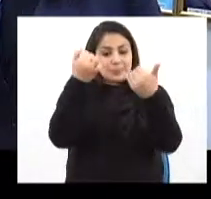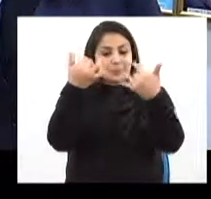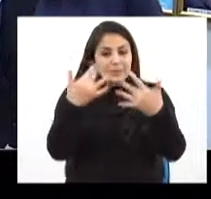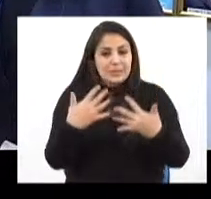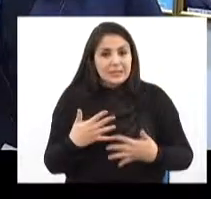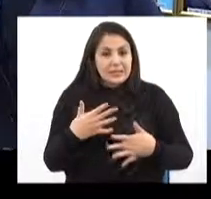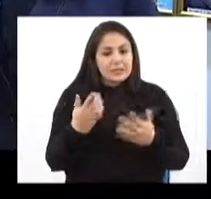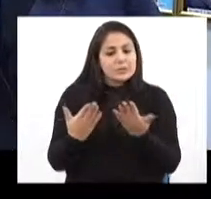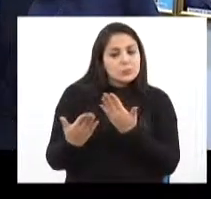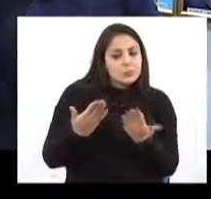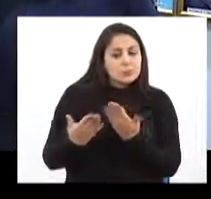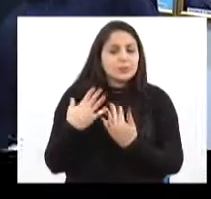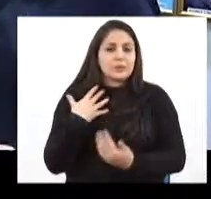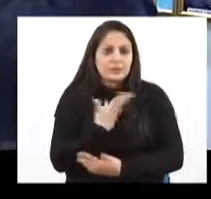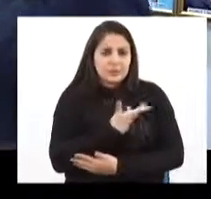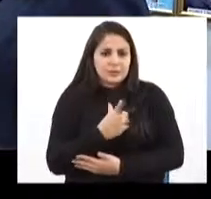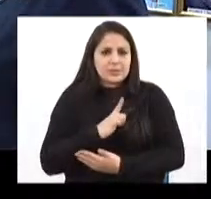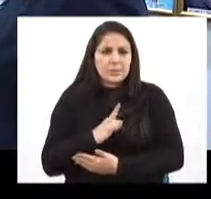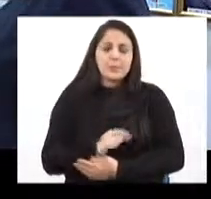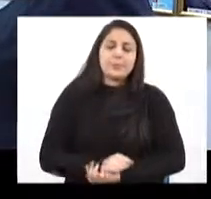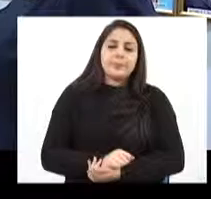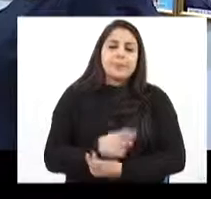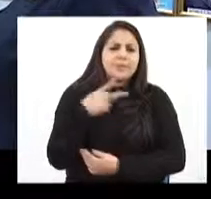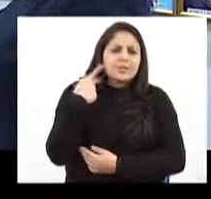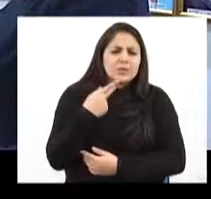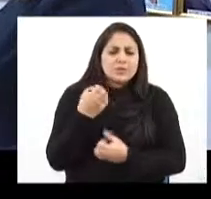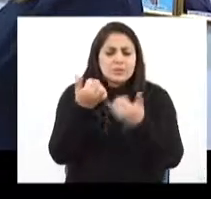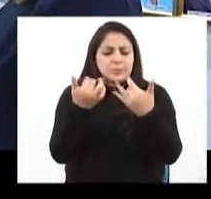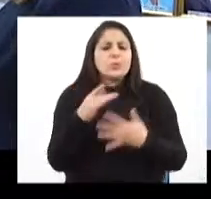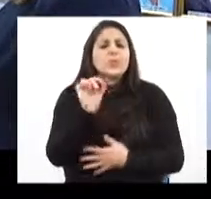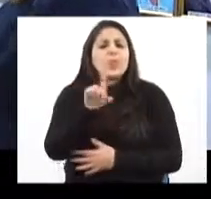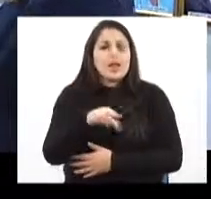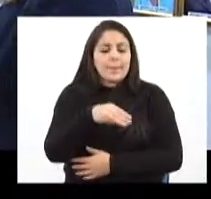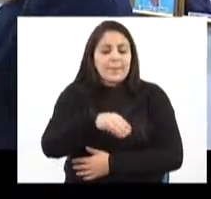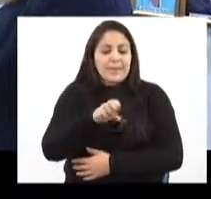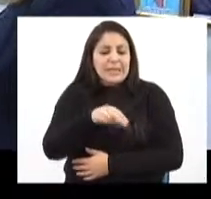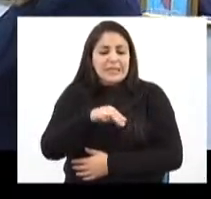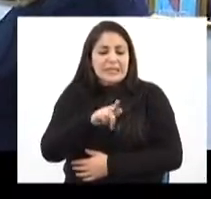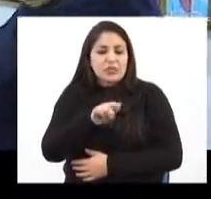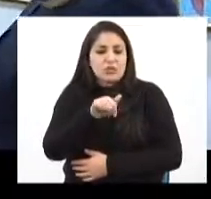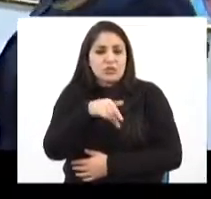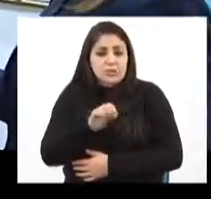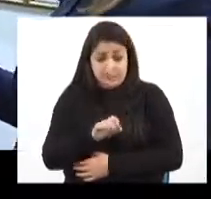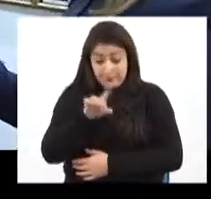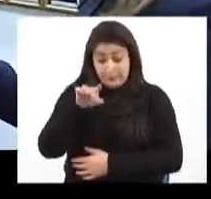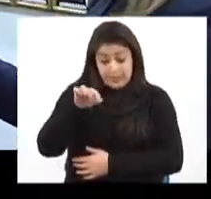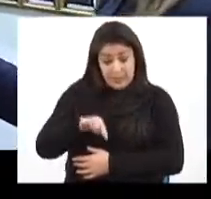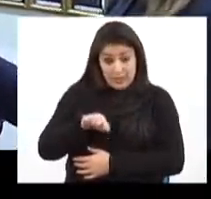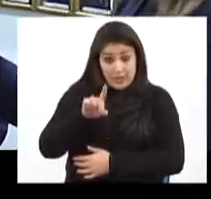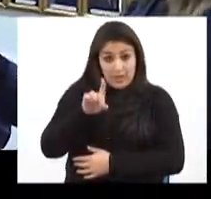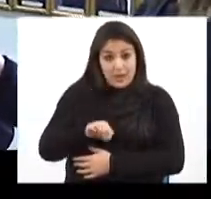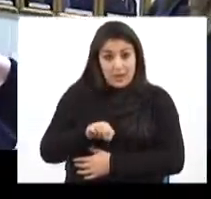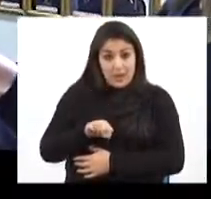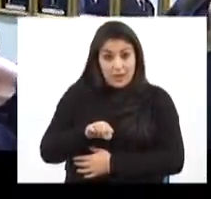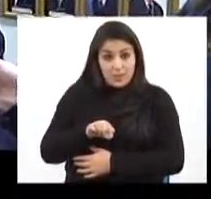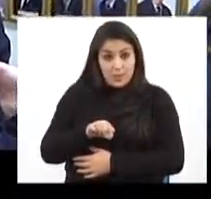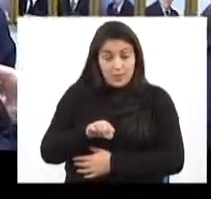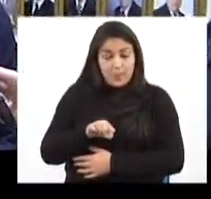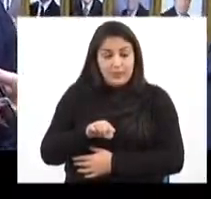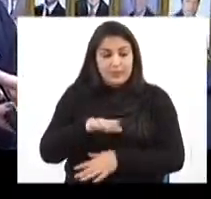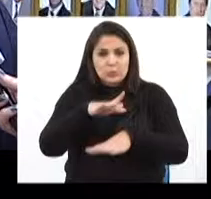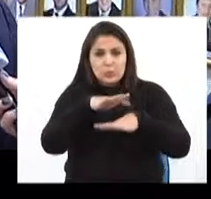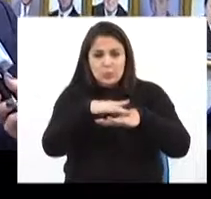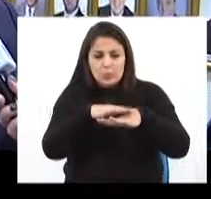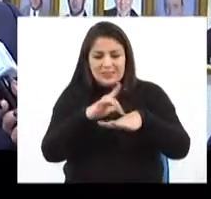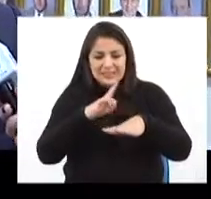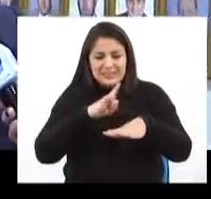principais dúvidas sobre a doença. Vereador Alberi, então explica pra gente o que é a meningite. Meningite é uma infecção que